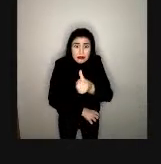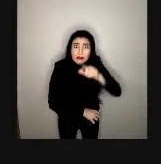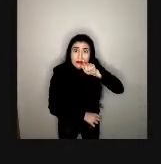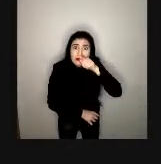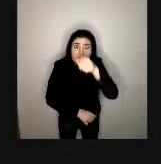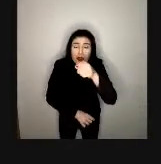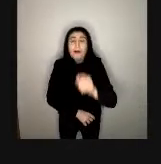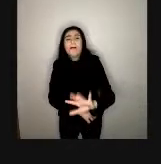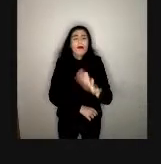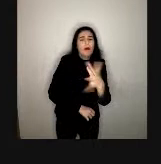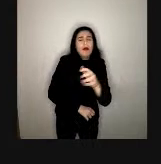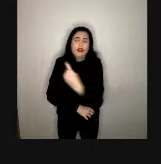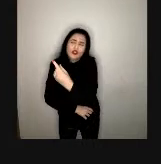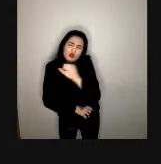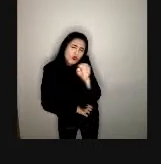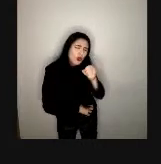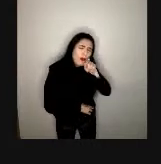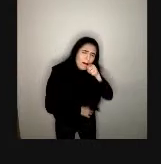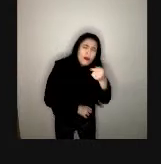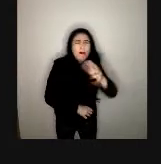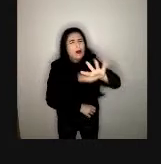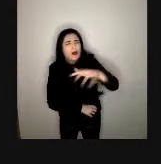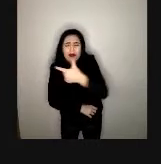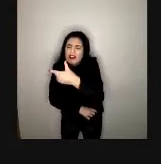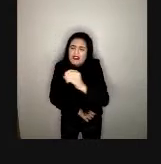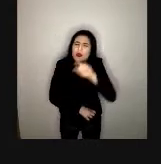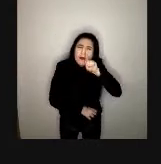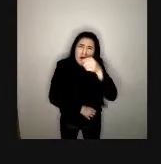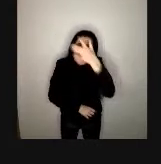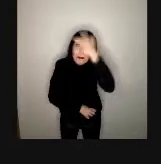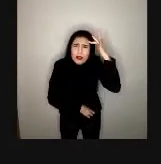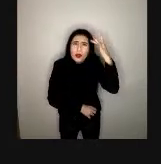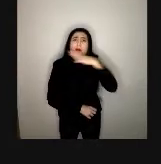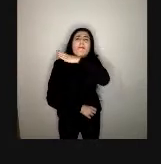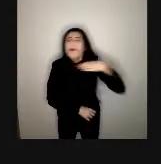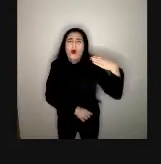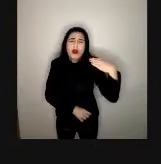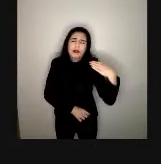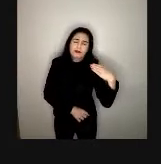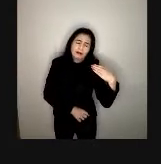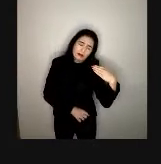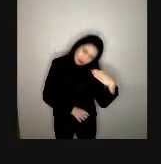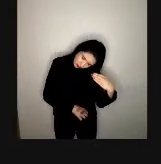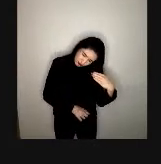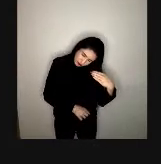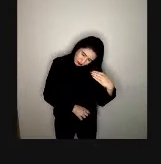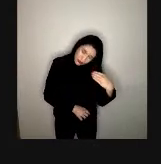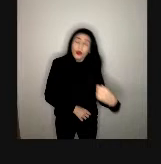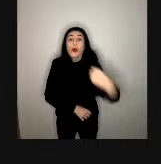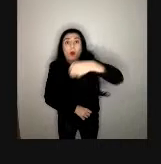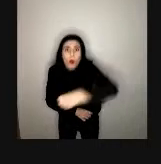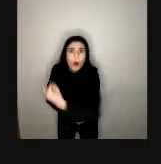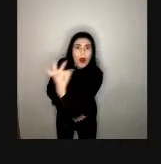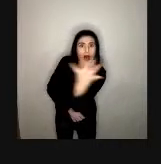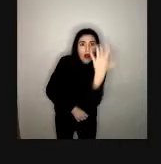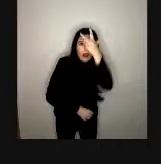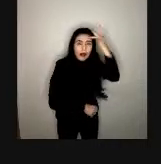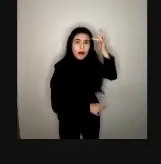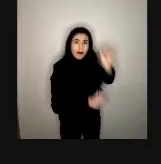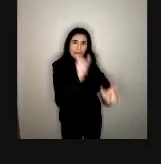menos 18 mil ou 20 mil pessoas morrem. Mas vocês imaginam quantas pessoas que estão aí estão